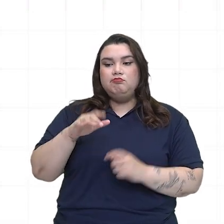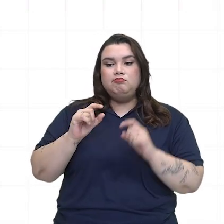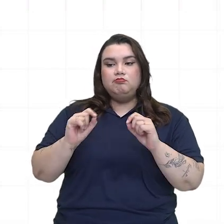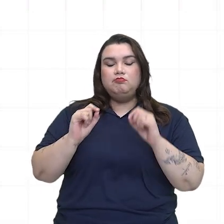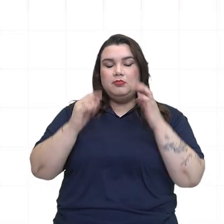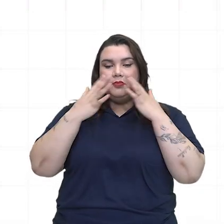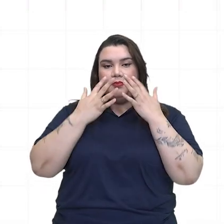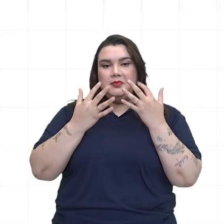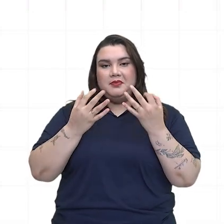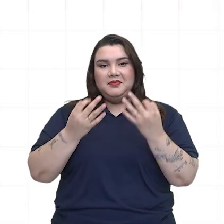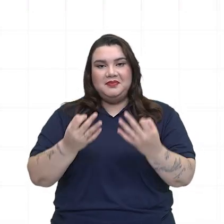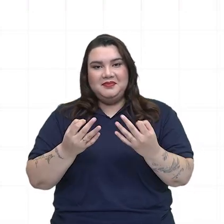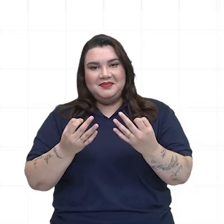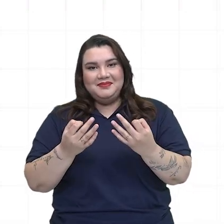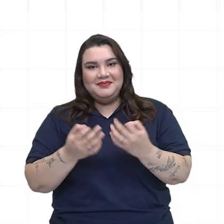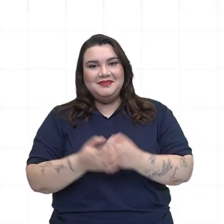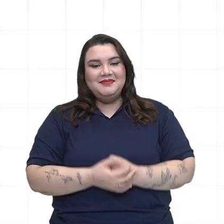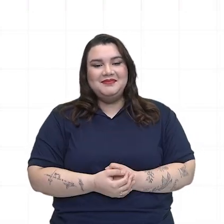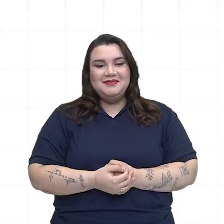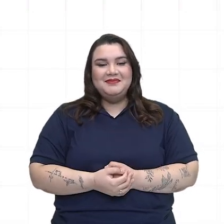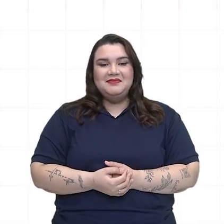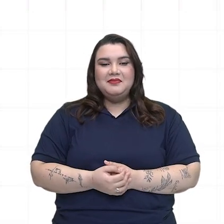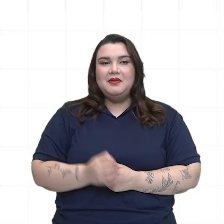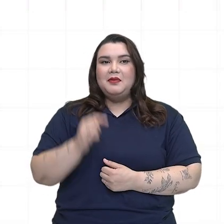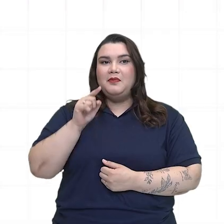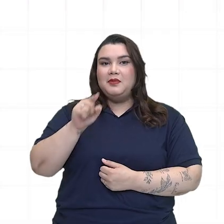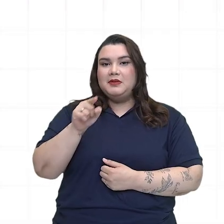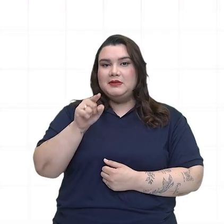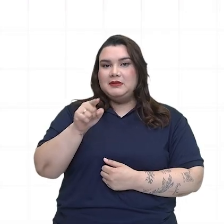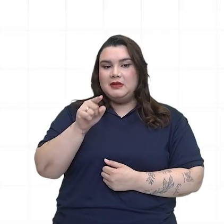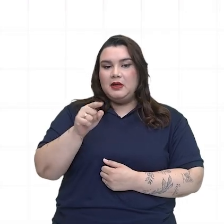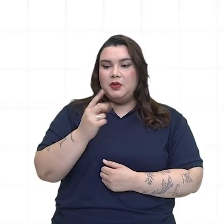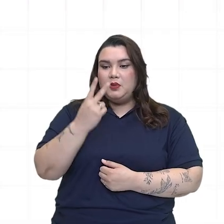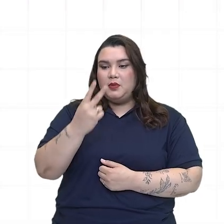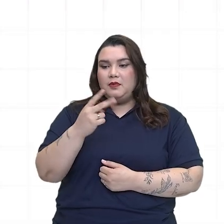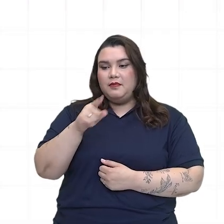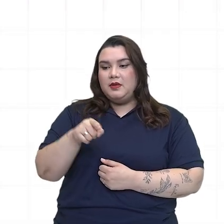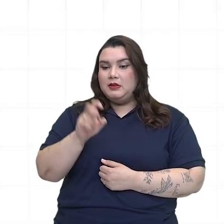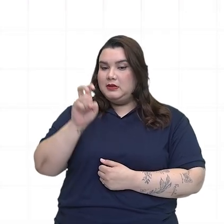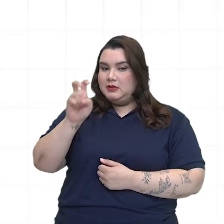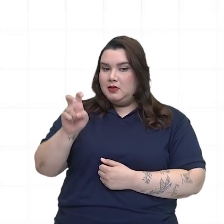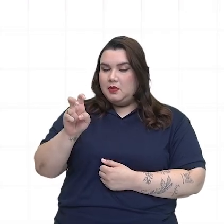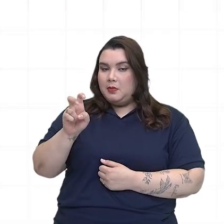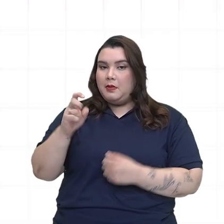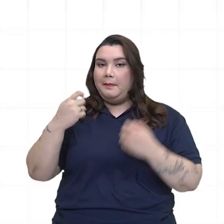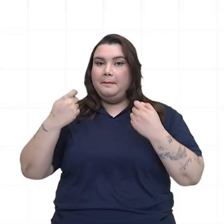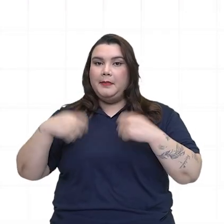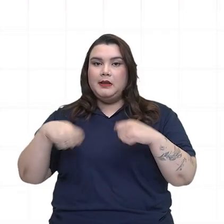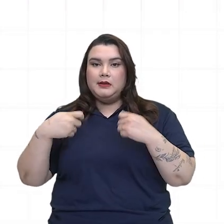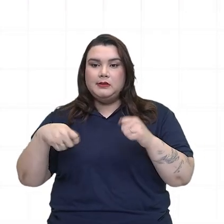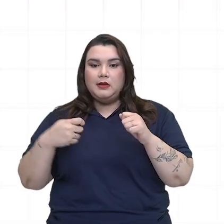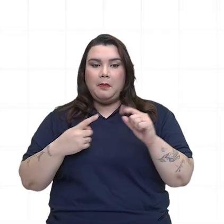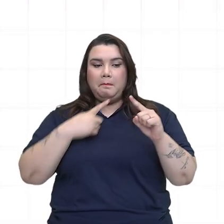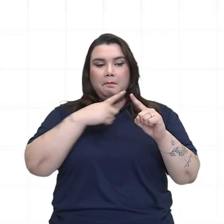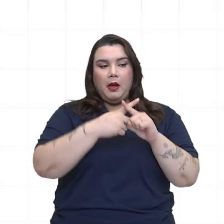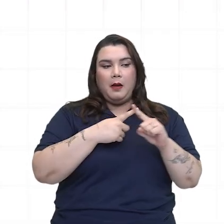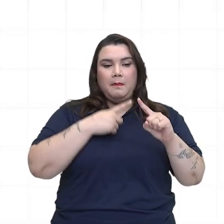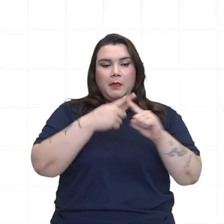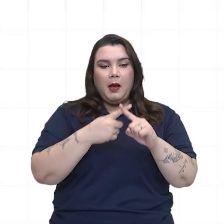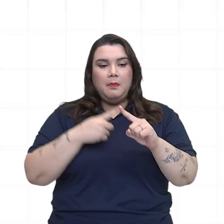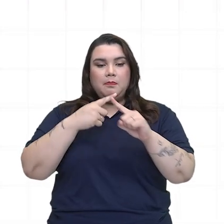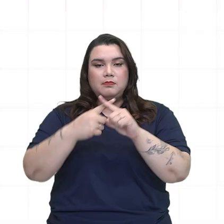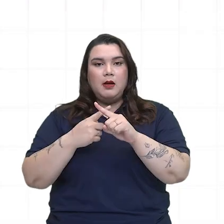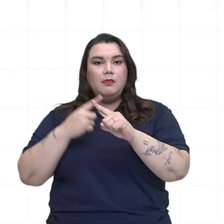aí a base responde, oi, você, que é 2 inteiros e 5 décimos, você vai ser multiplicado